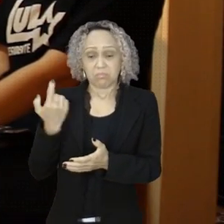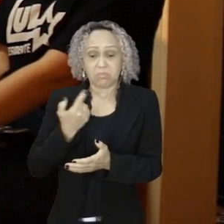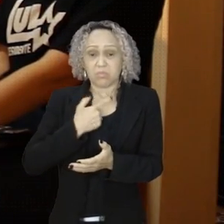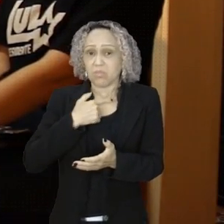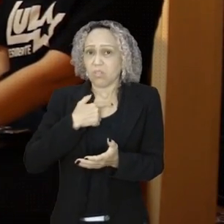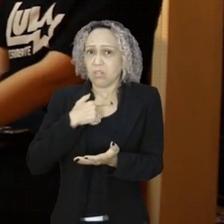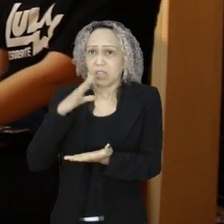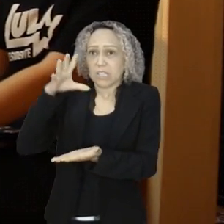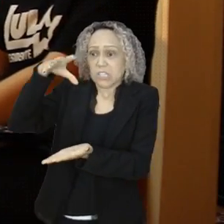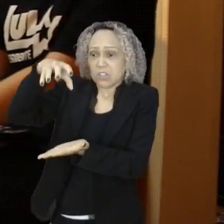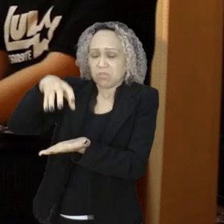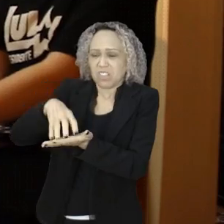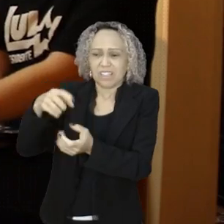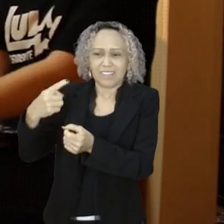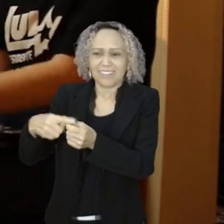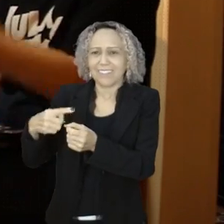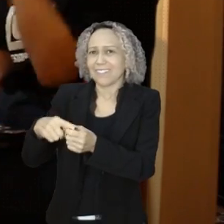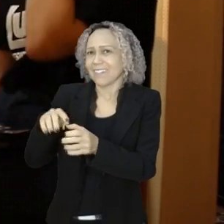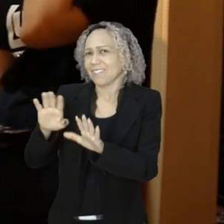né?